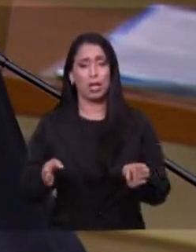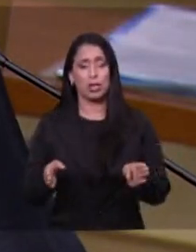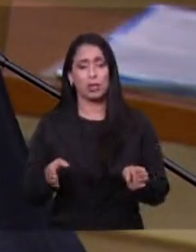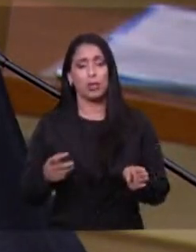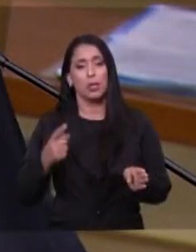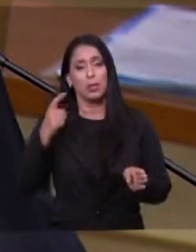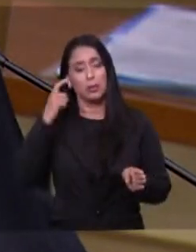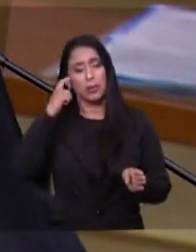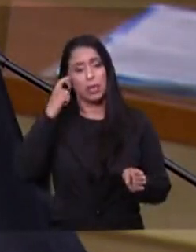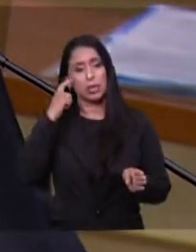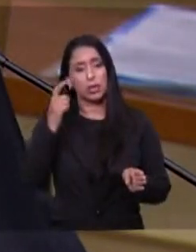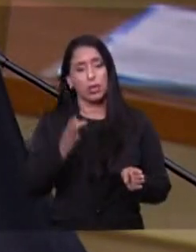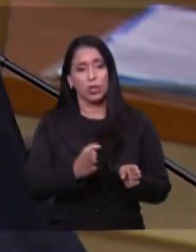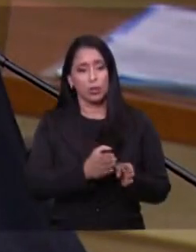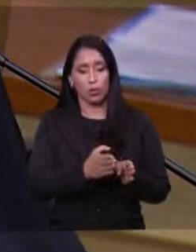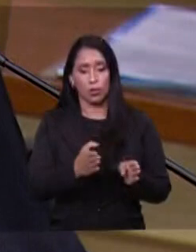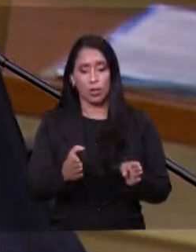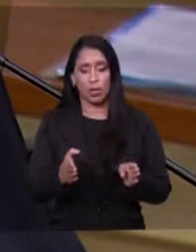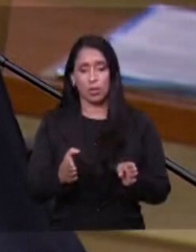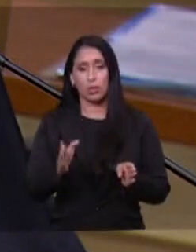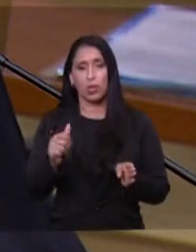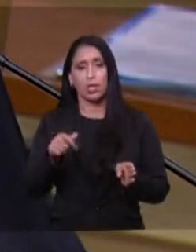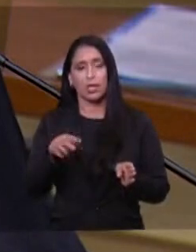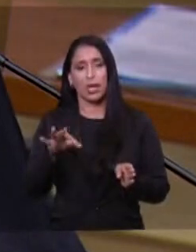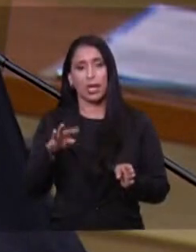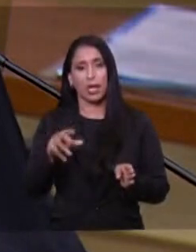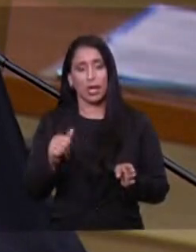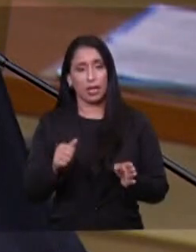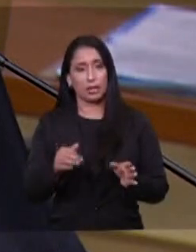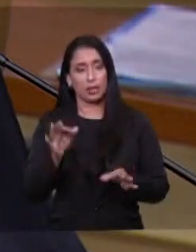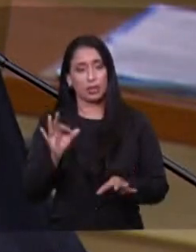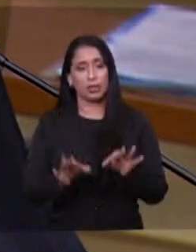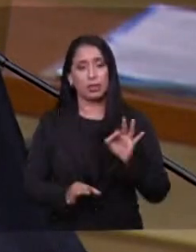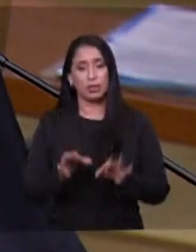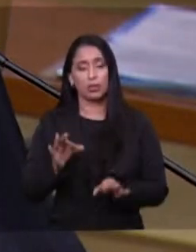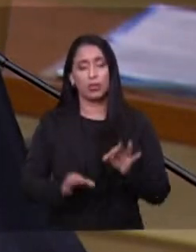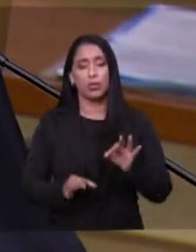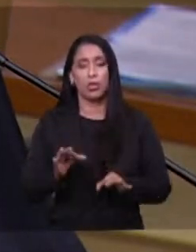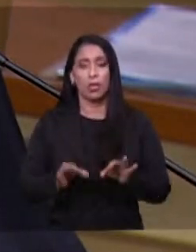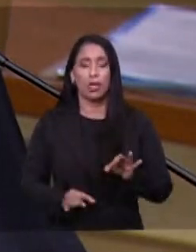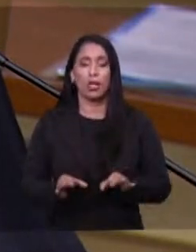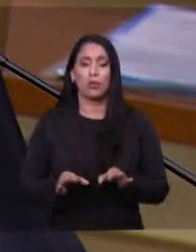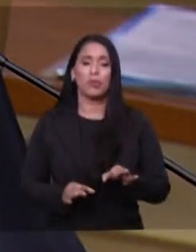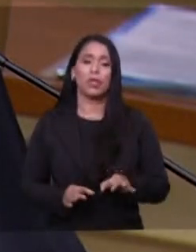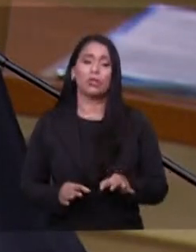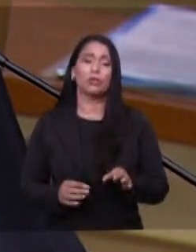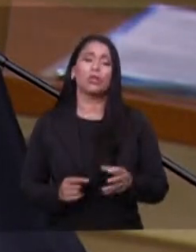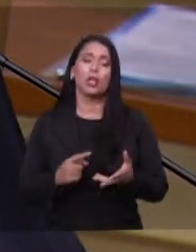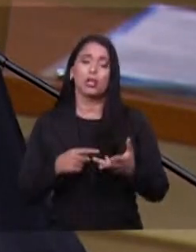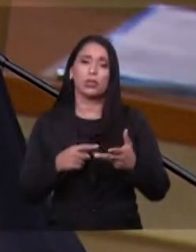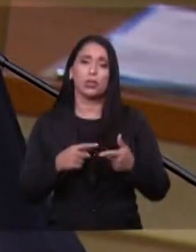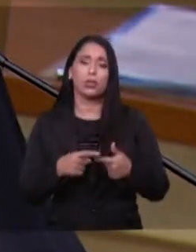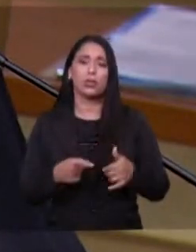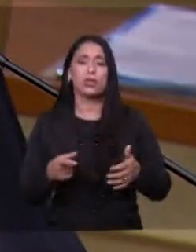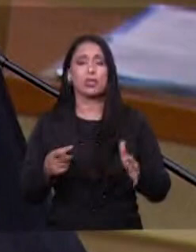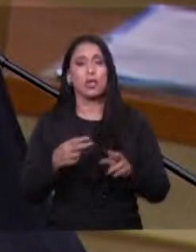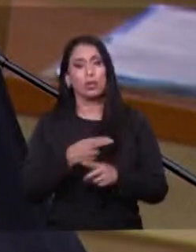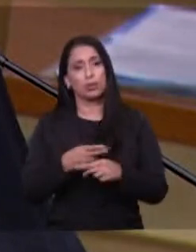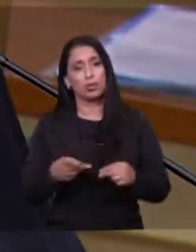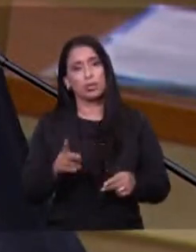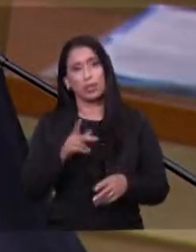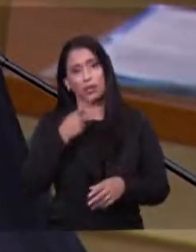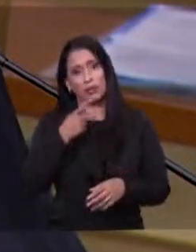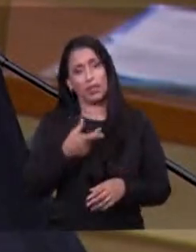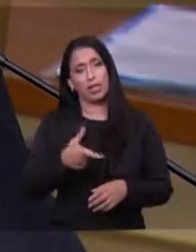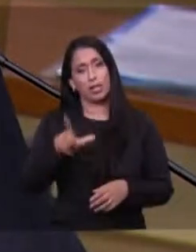início da sua contagem para a publicação da ata da sessão deste julgamento, em vista das circunstâncias contextuais do âmbito normativo a que já me